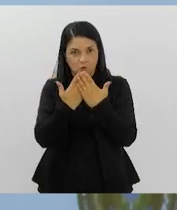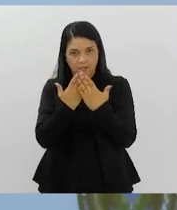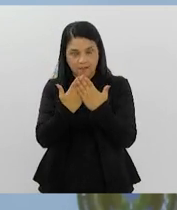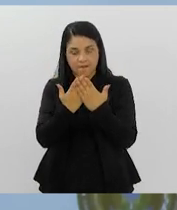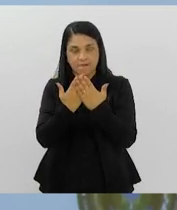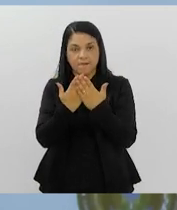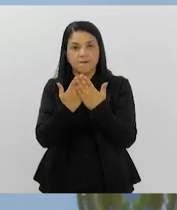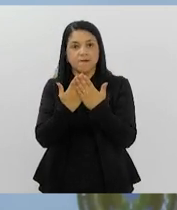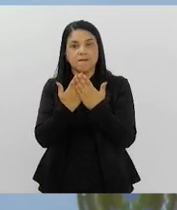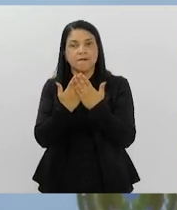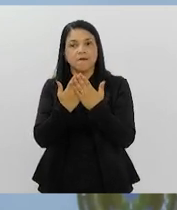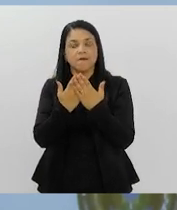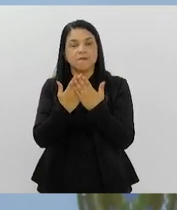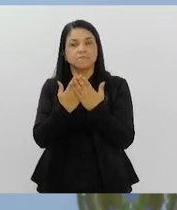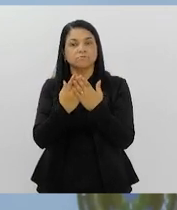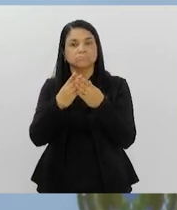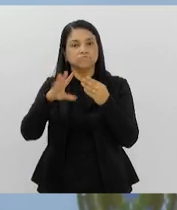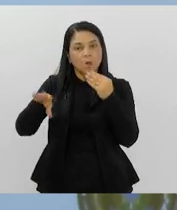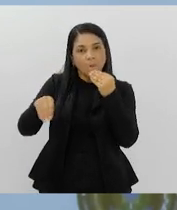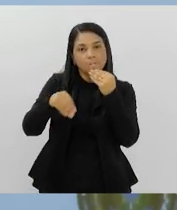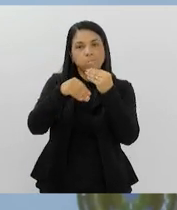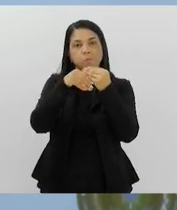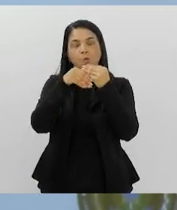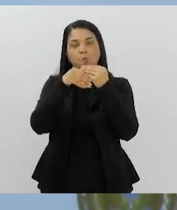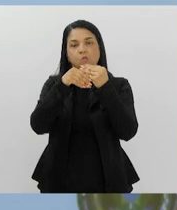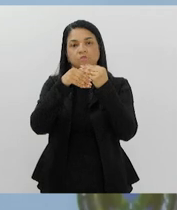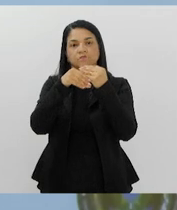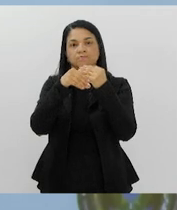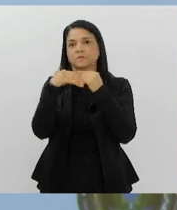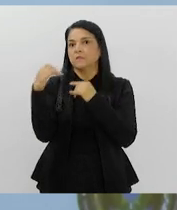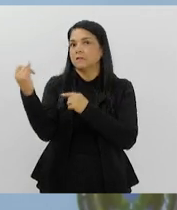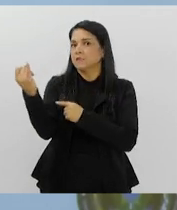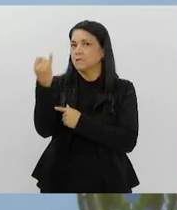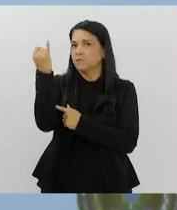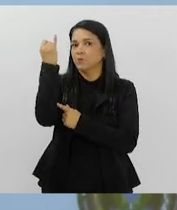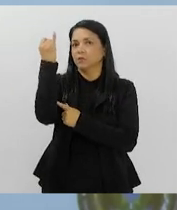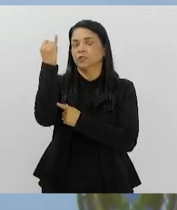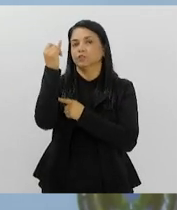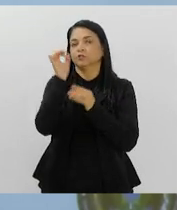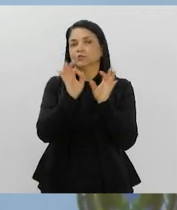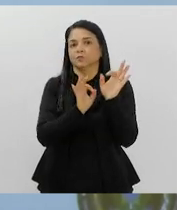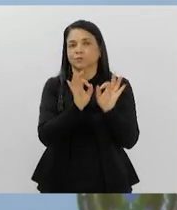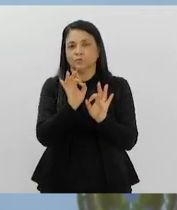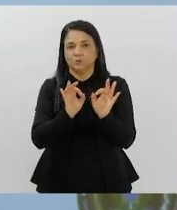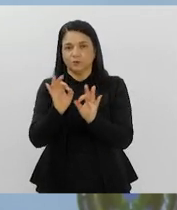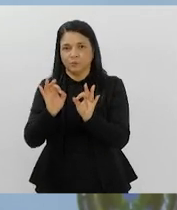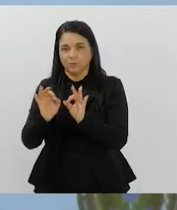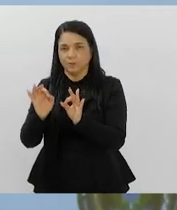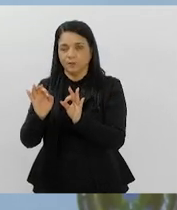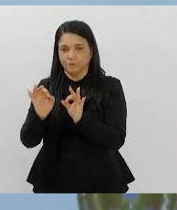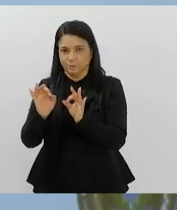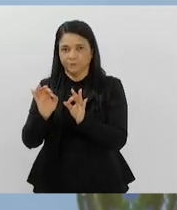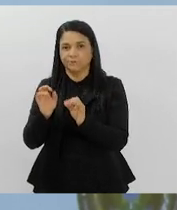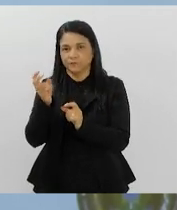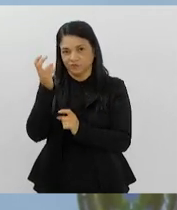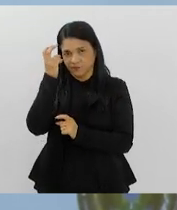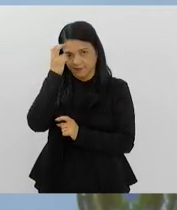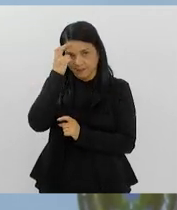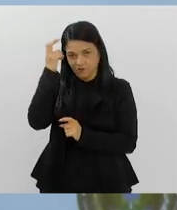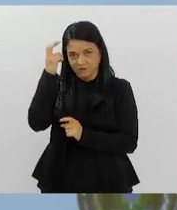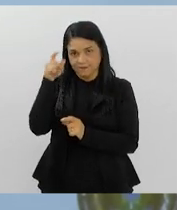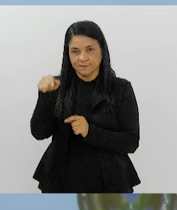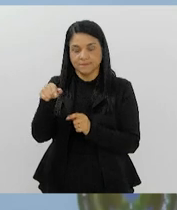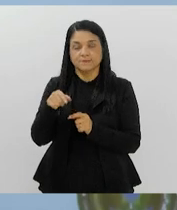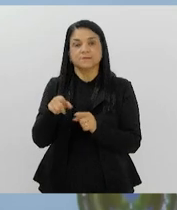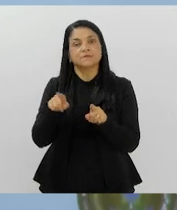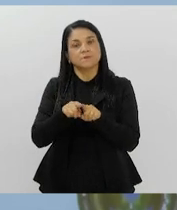que ele seja incluído, que ele seja tão relevante e incluído nos seus planos de inteligência. Também